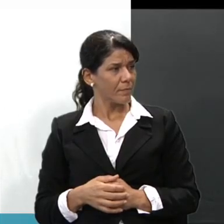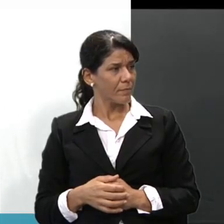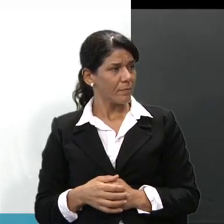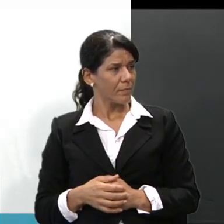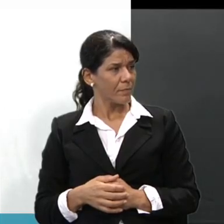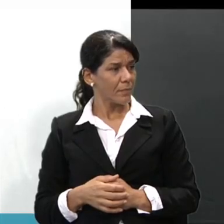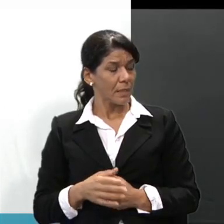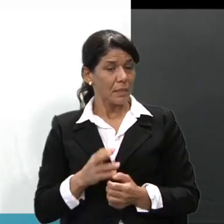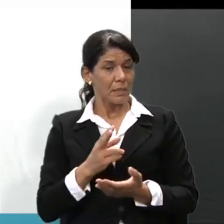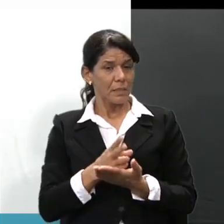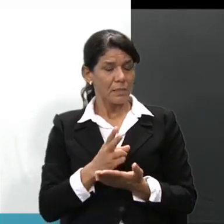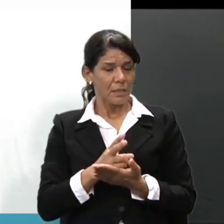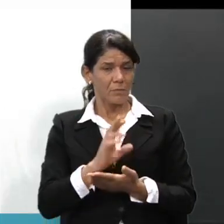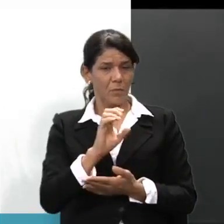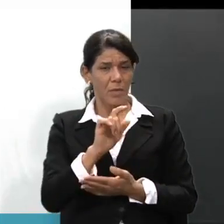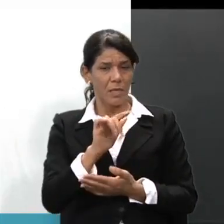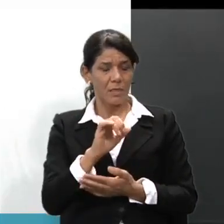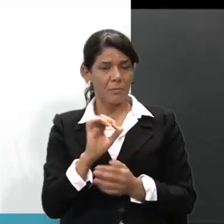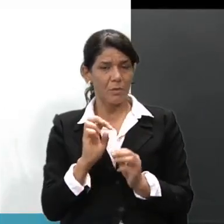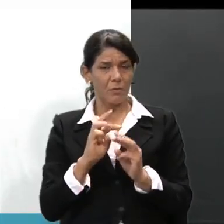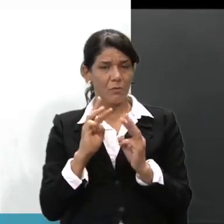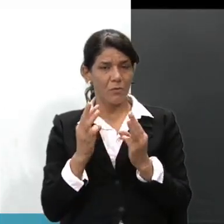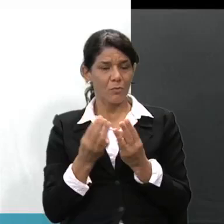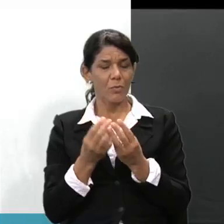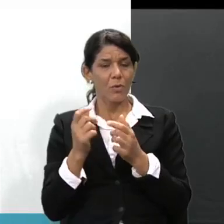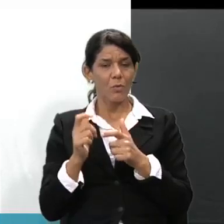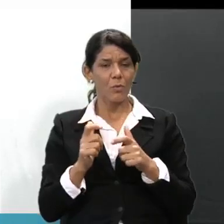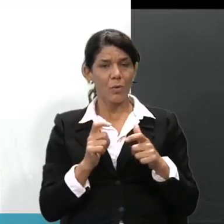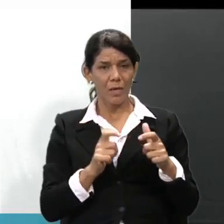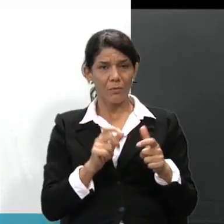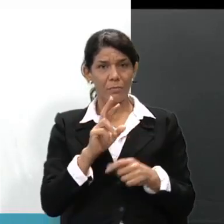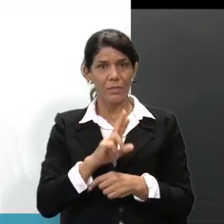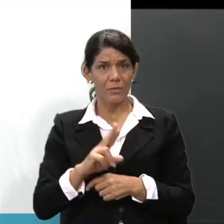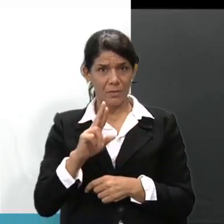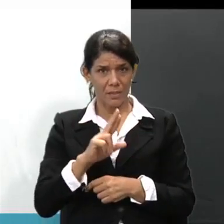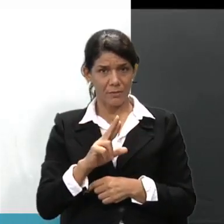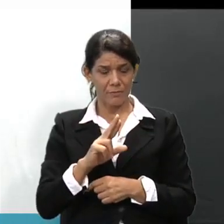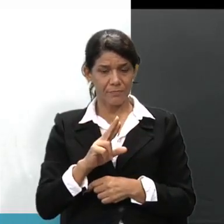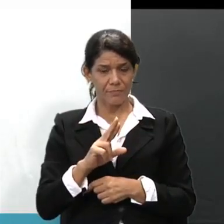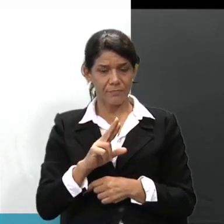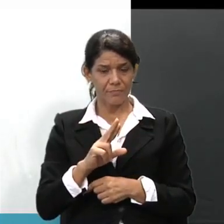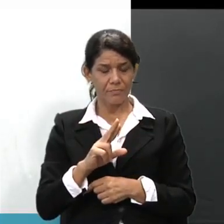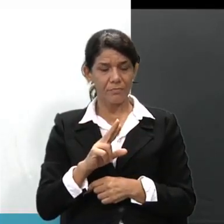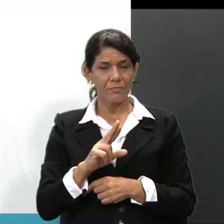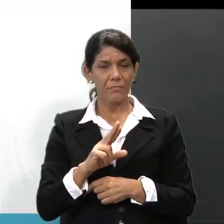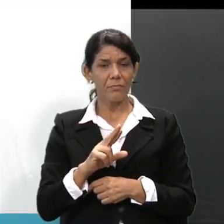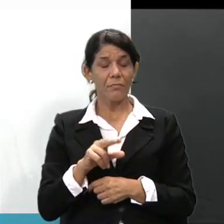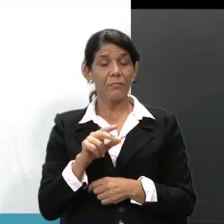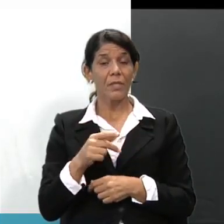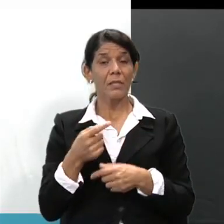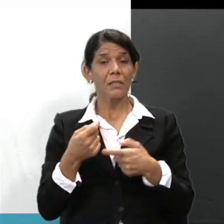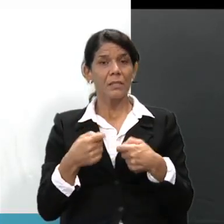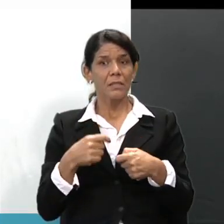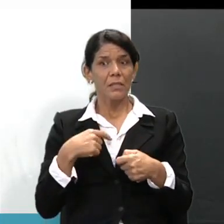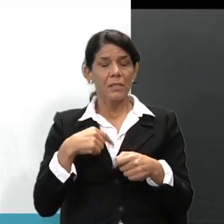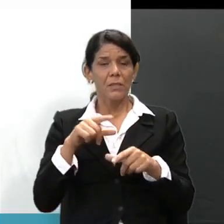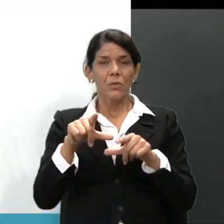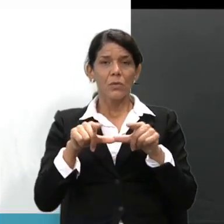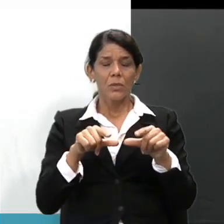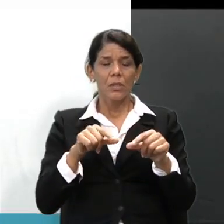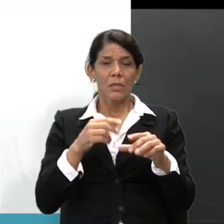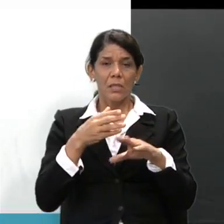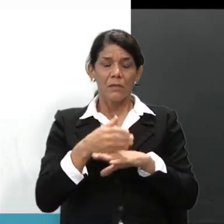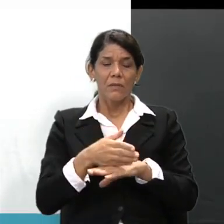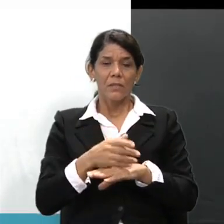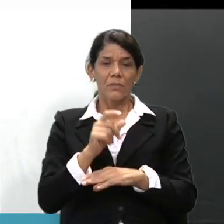sempre o calibre e o volume e local a ser administrado. Os locais devem ser escolhidos por meio